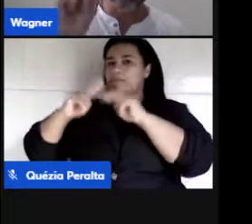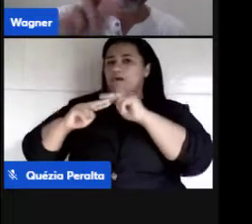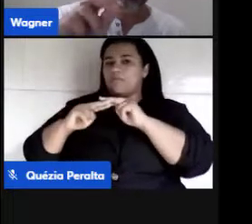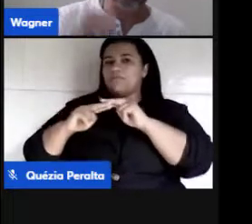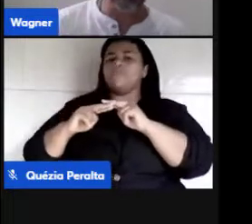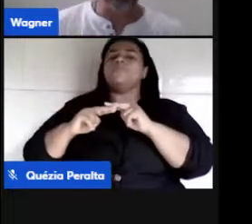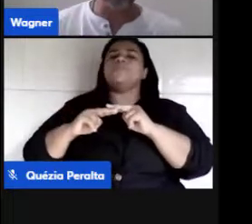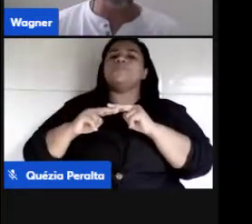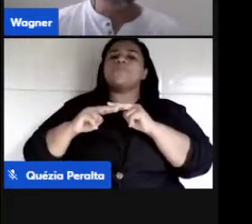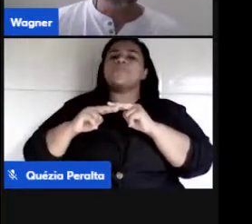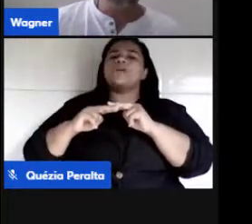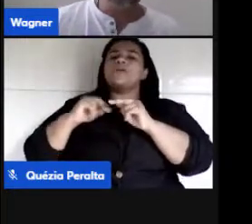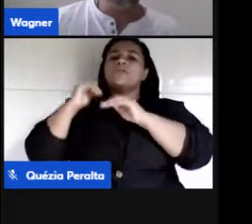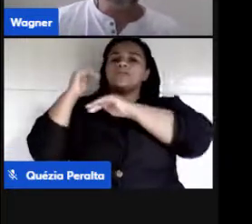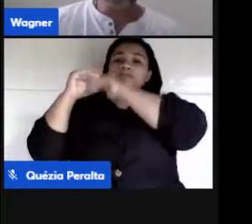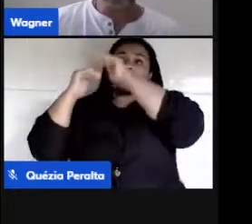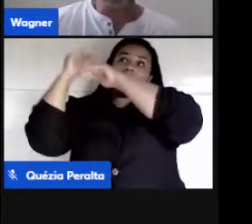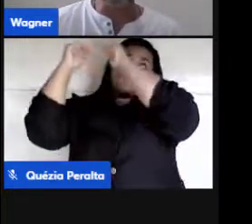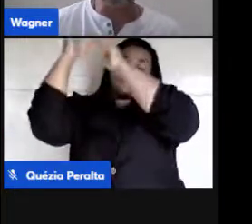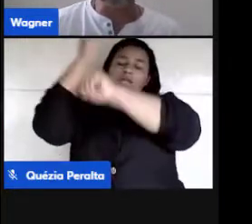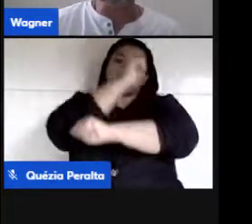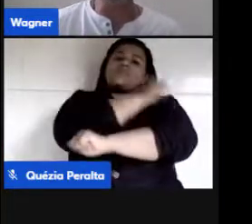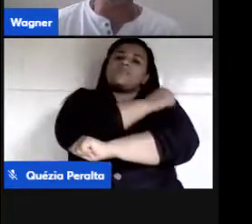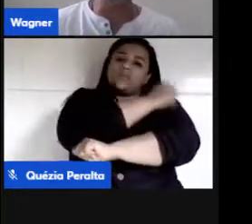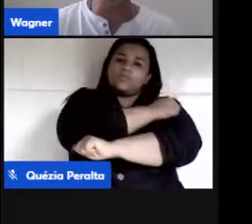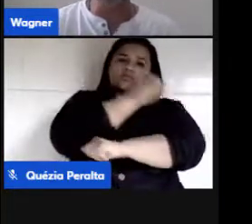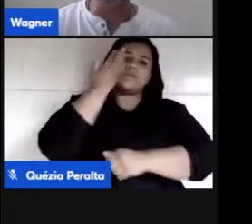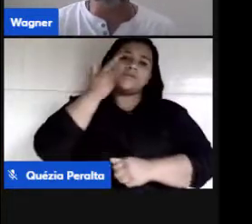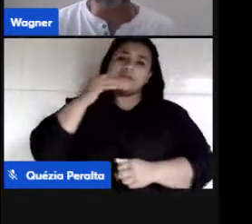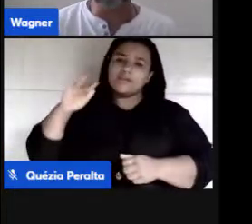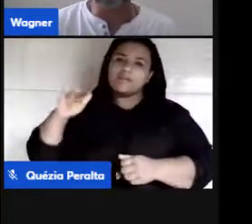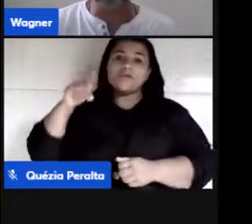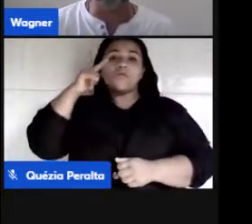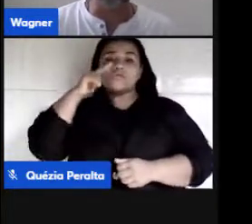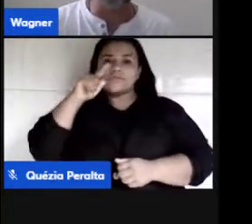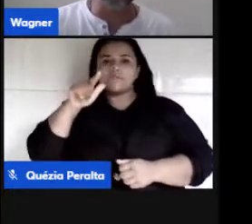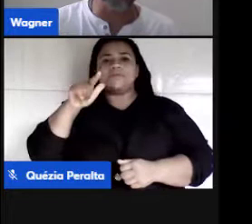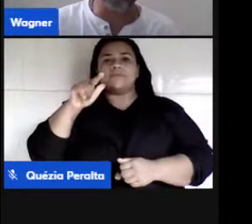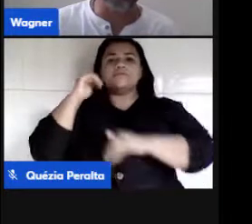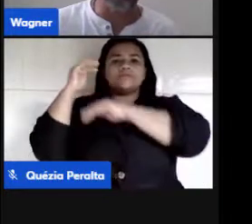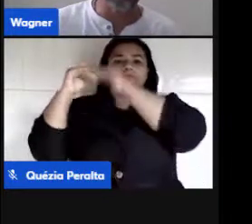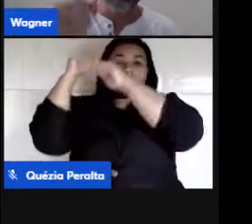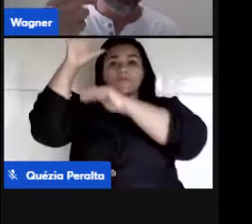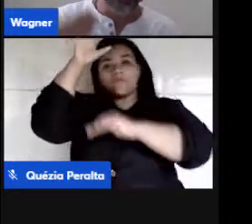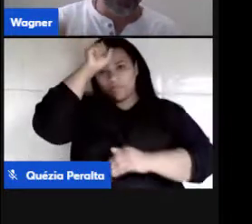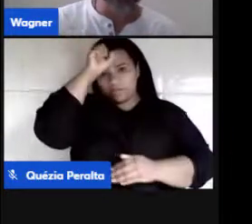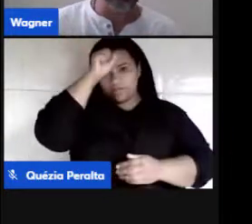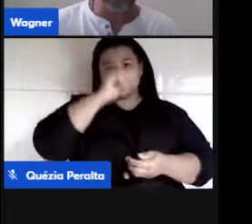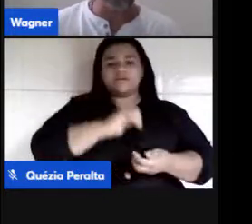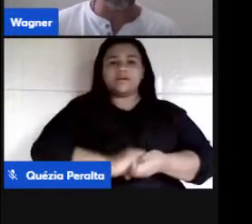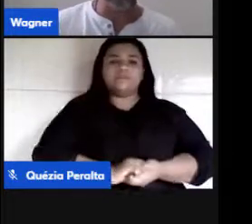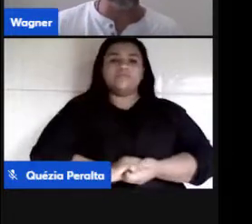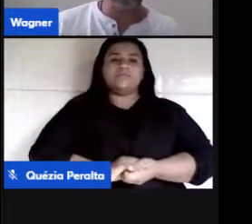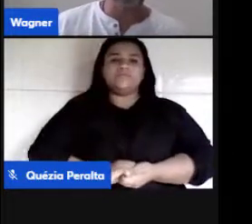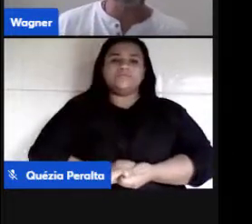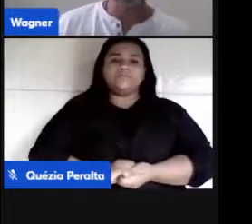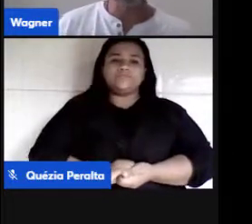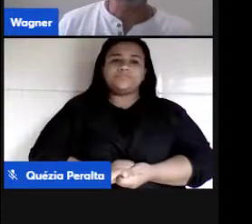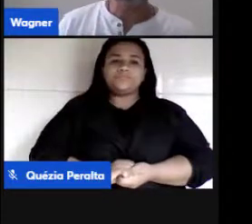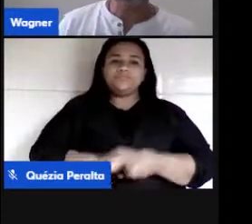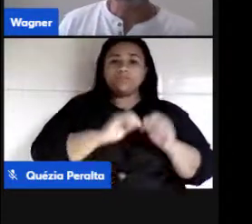forma. Nesse caso, ela terá que ter uma interação de alguma outra pessoa ou membro da família. Próximo slide, por